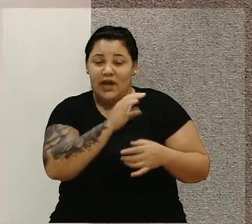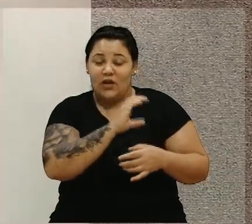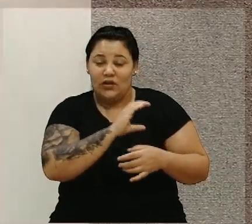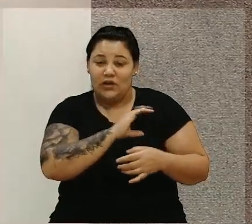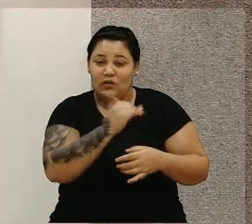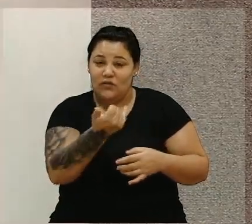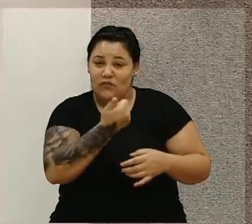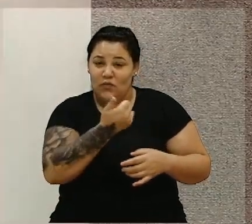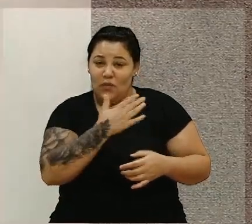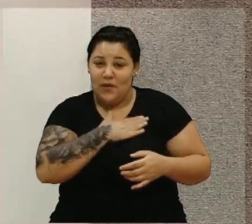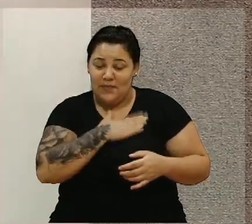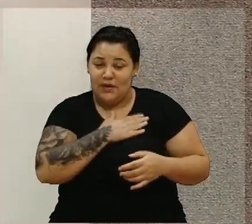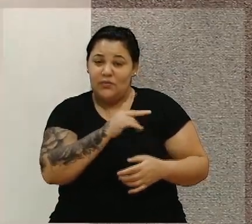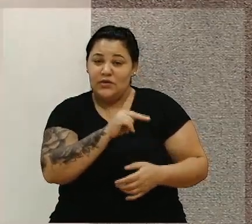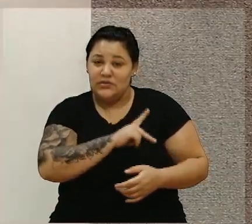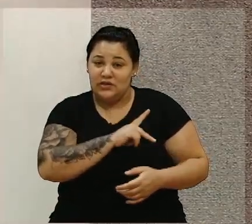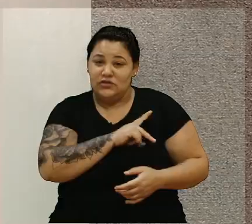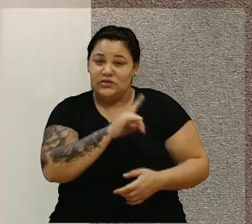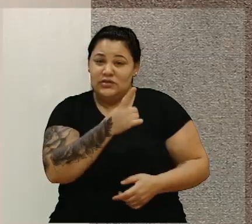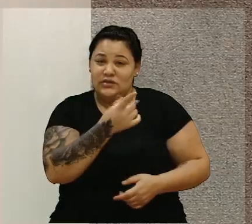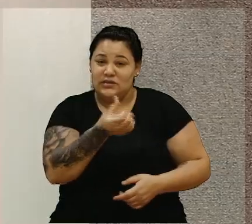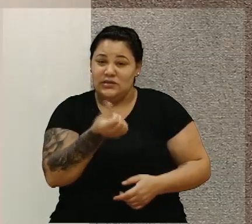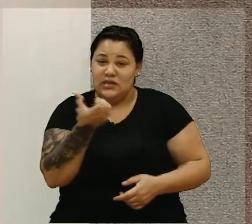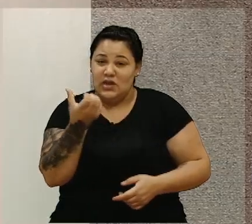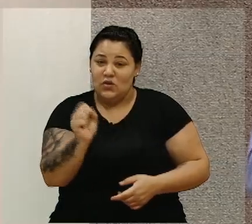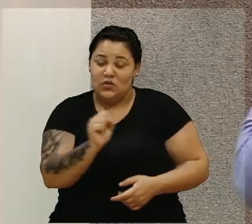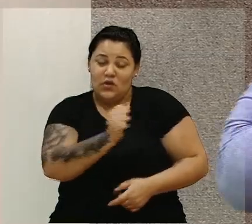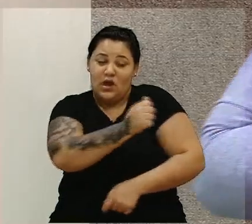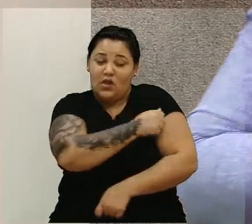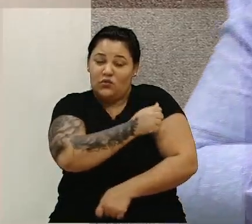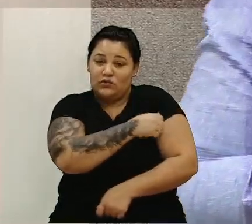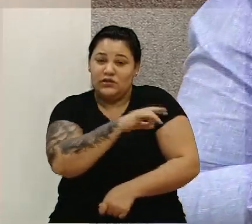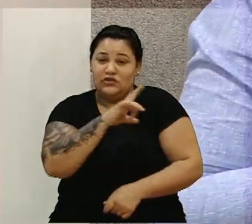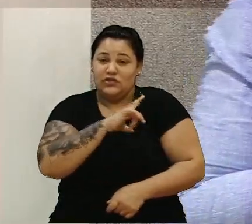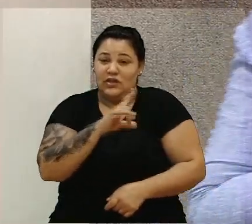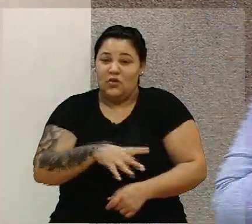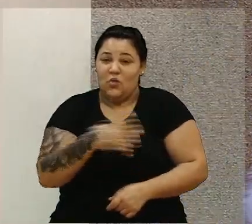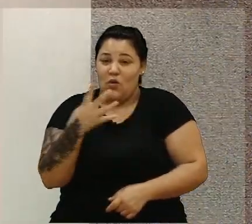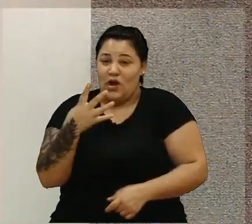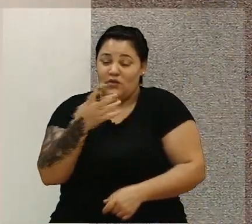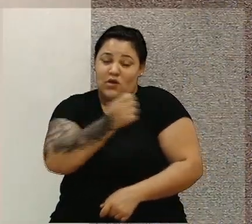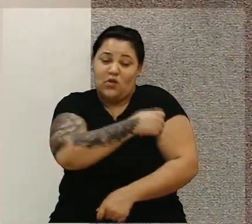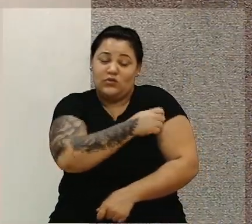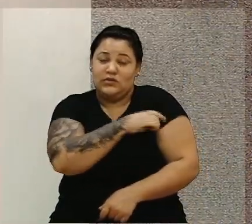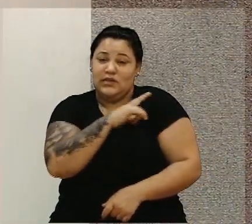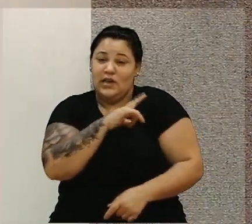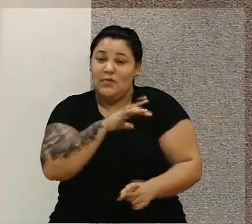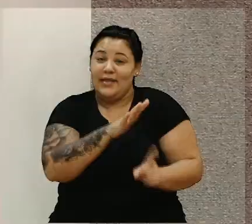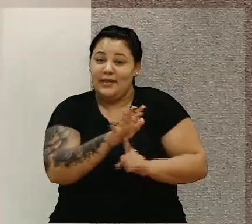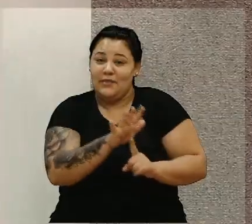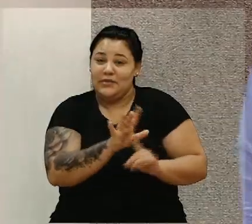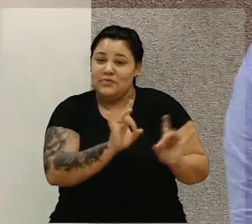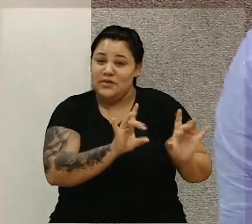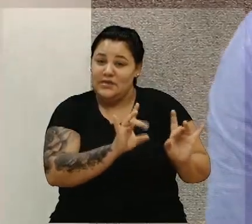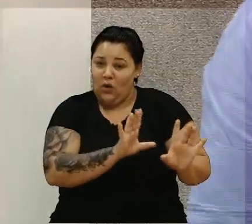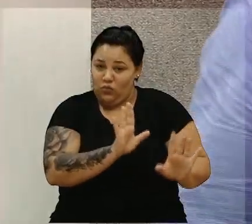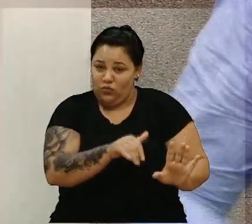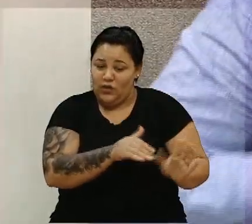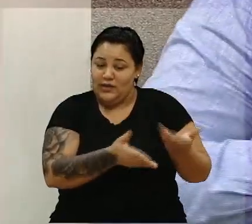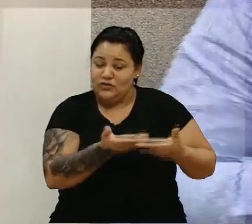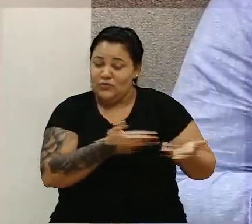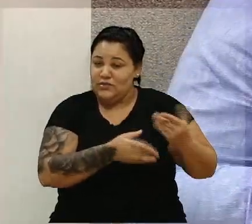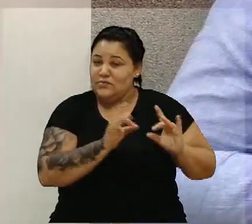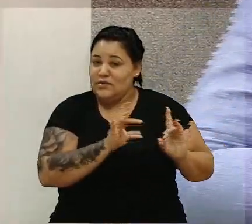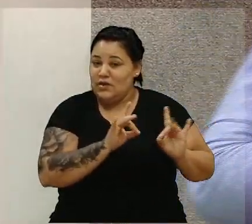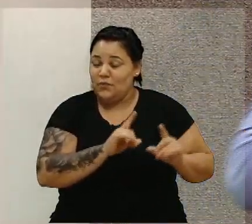escola e o presidente, são 168 alunos, dentre os quais nós temos lá 4 alunos que demandam atendimento especializado. E ali no